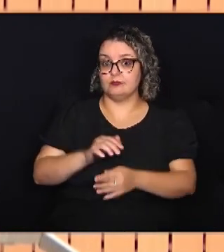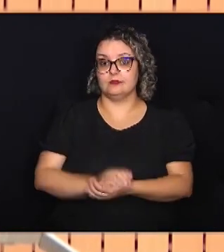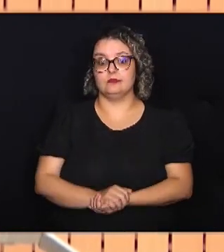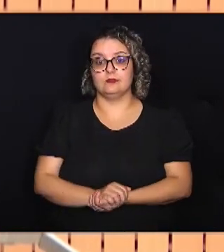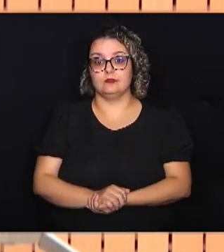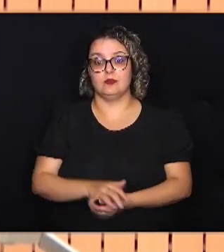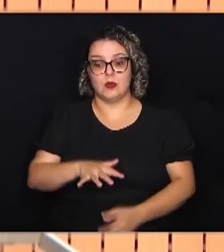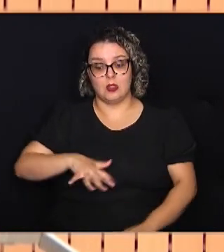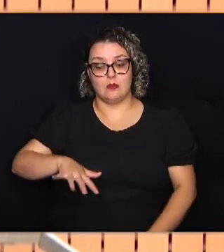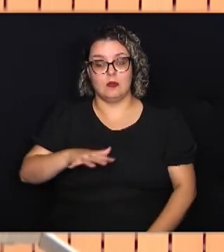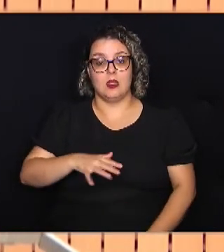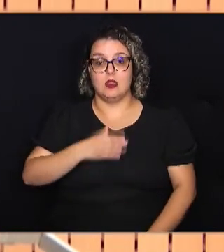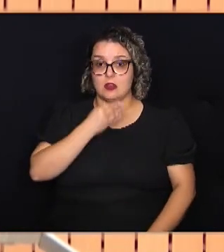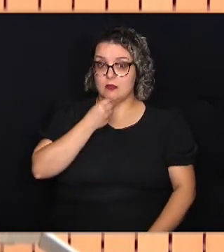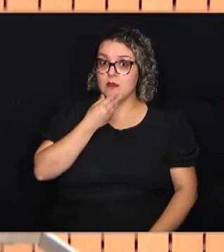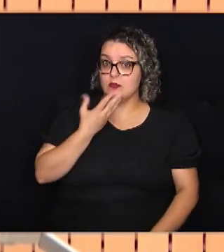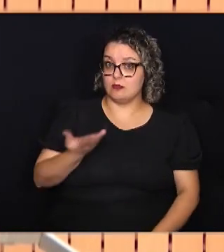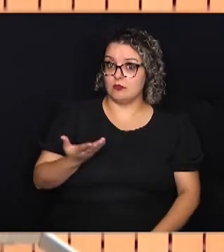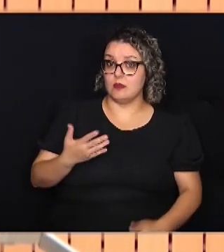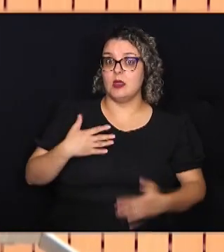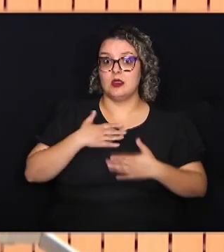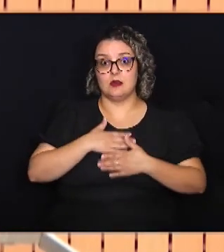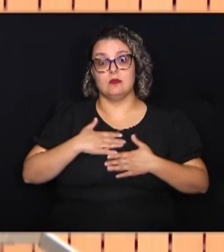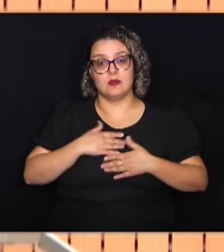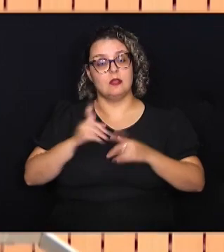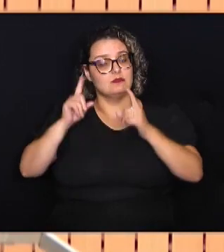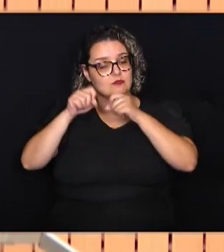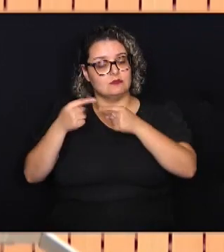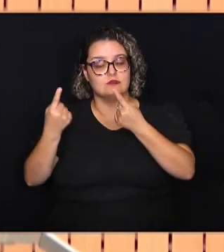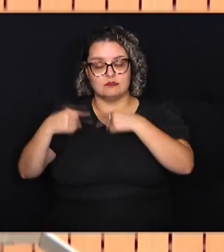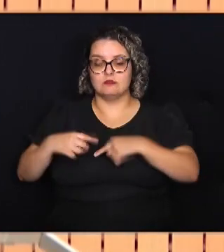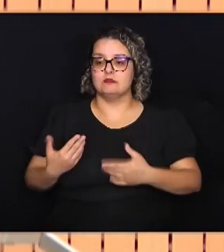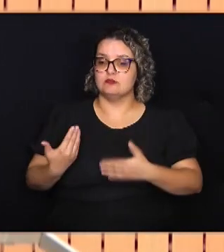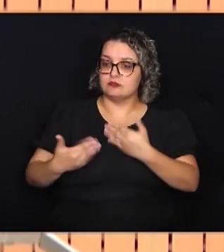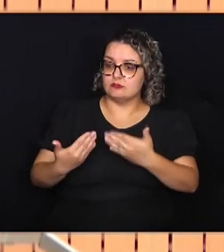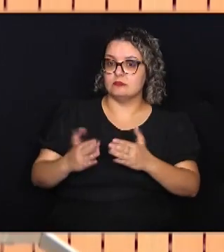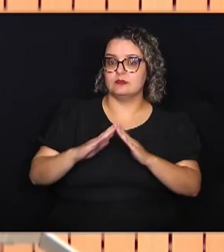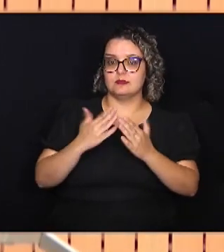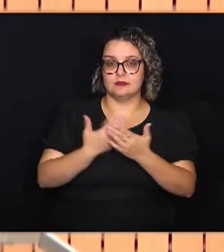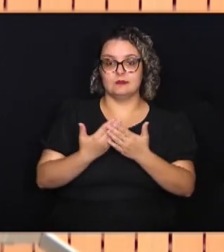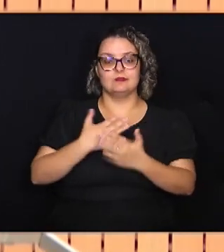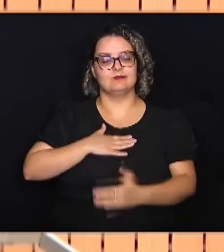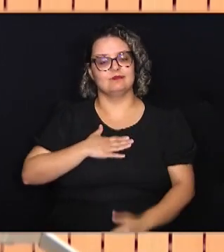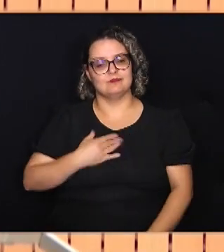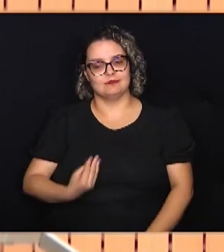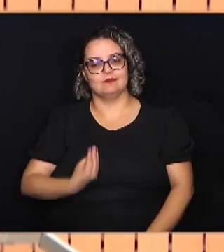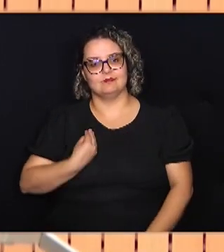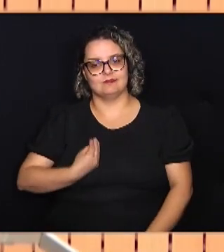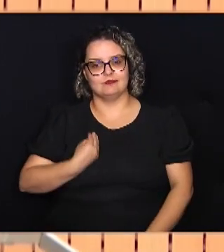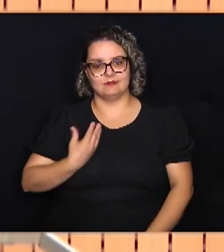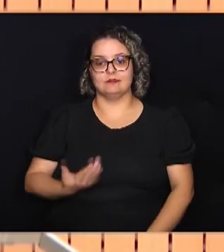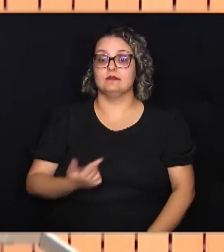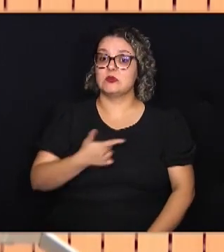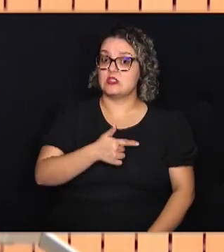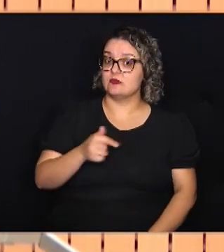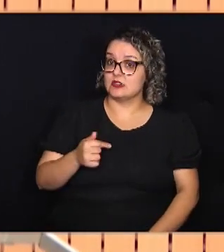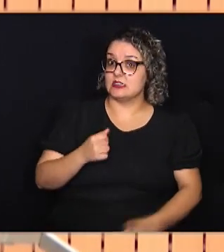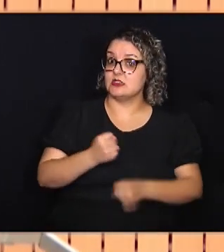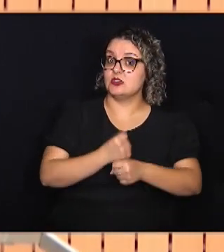masculino, mas é um prazer e um desafio diário dirigir essa escola que é a minha vida. São 27 anos de muito